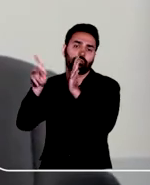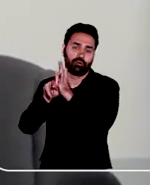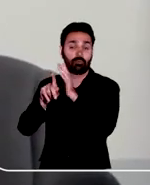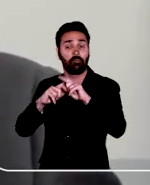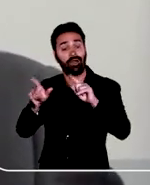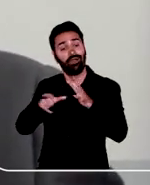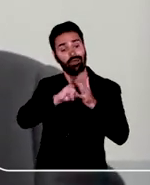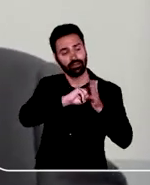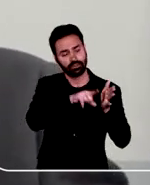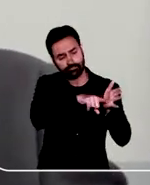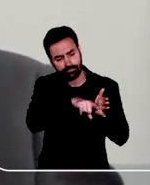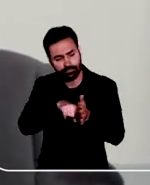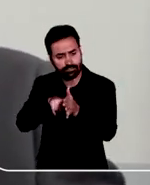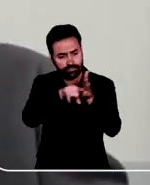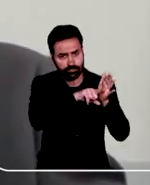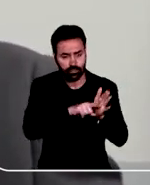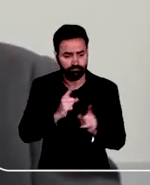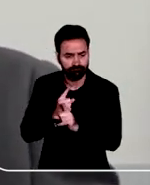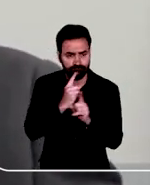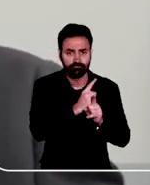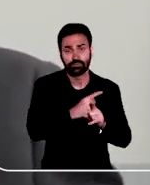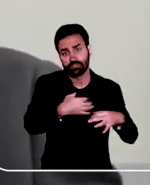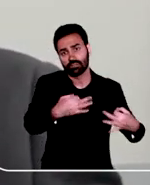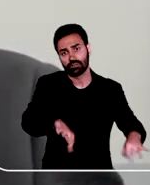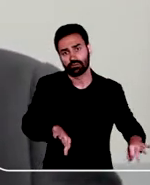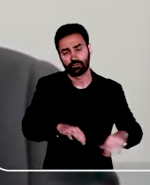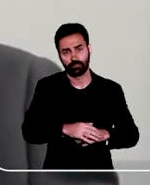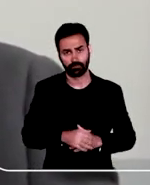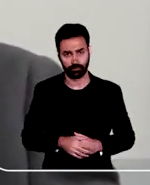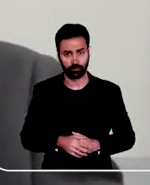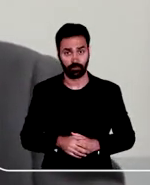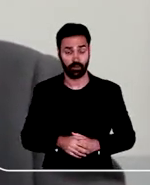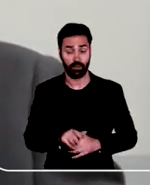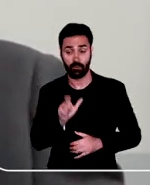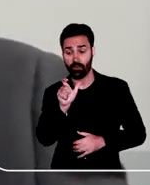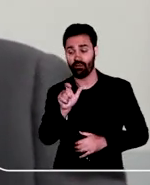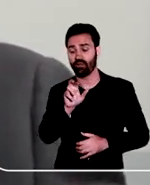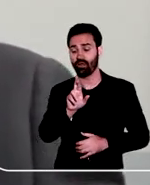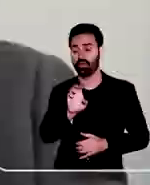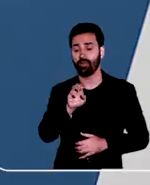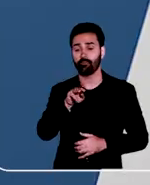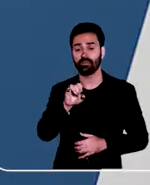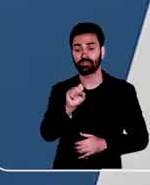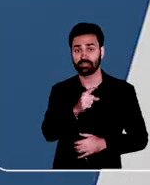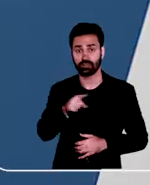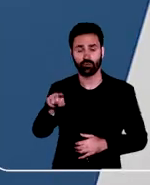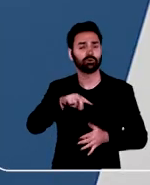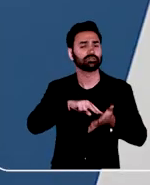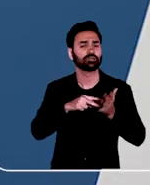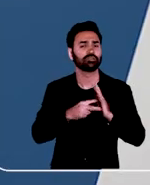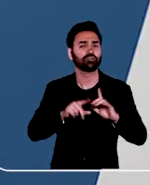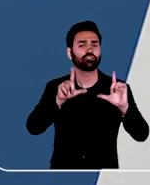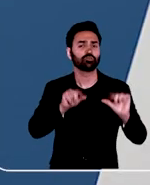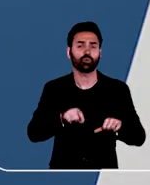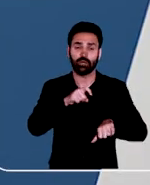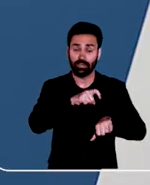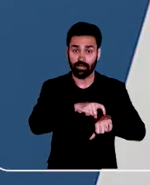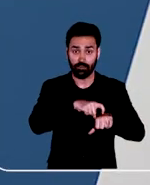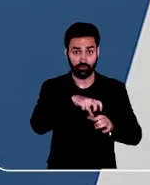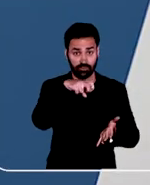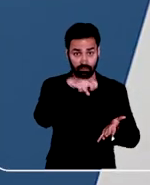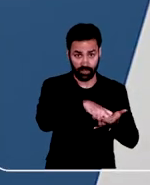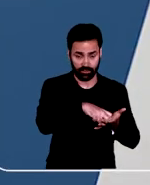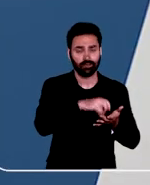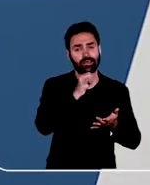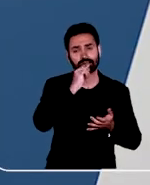haverá necessidade de apurar os atos e o aproveitamento daquilo que foi constituído ao longo da investigação a palavra remissão significa